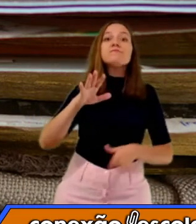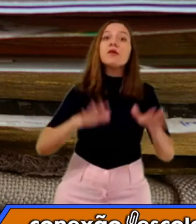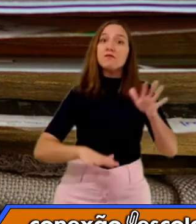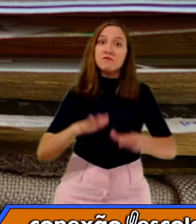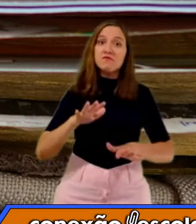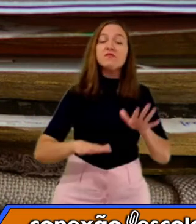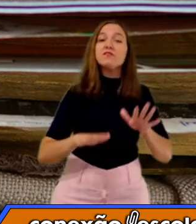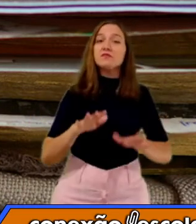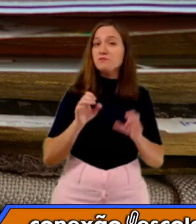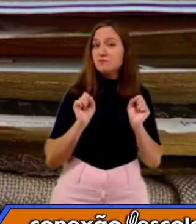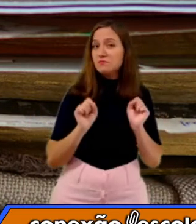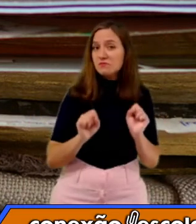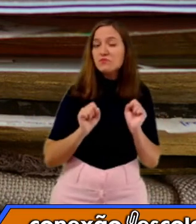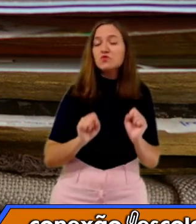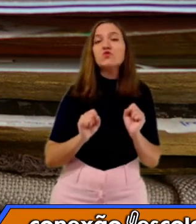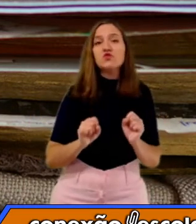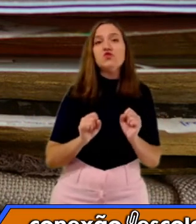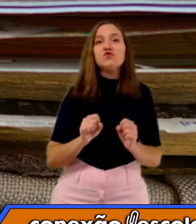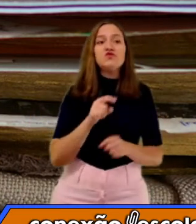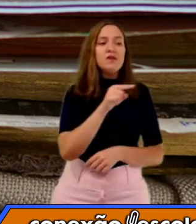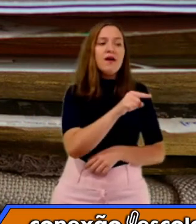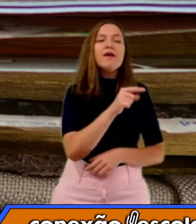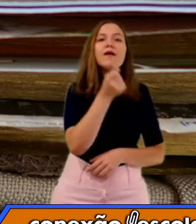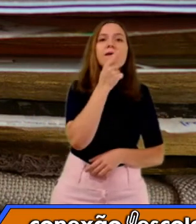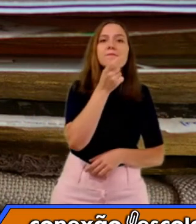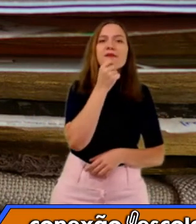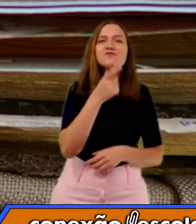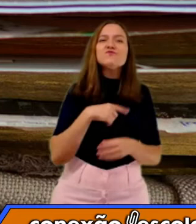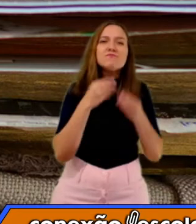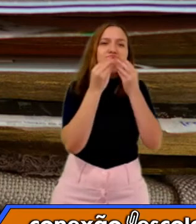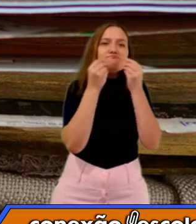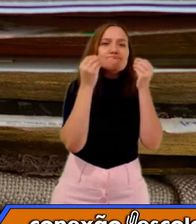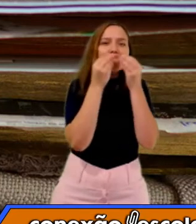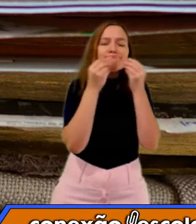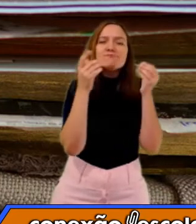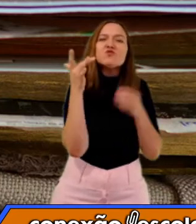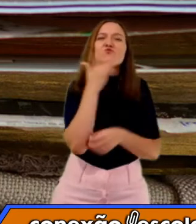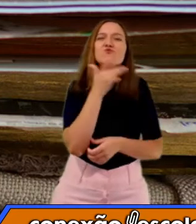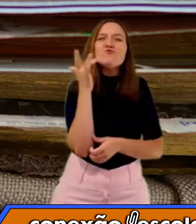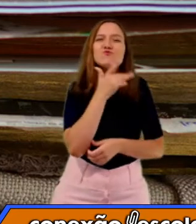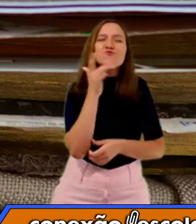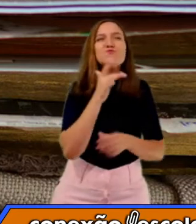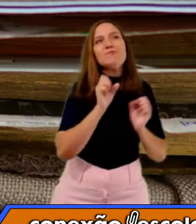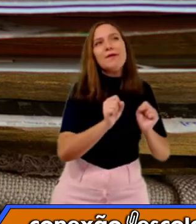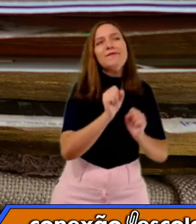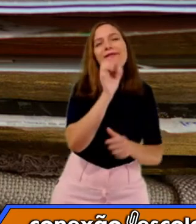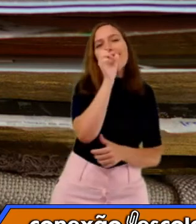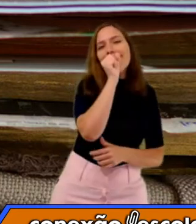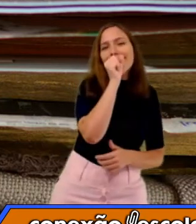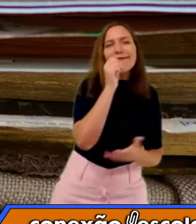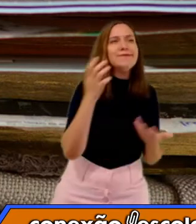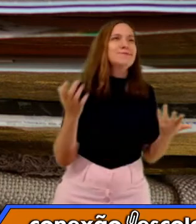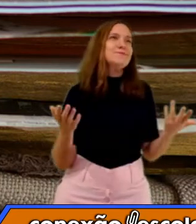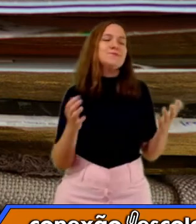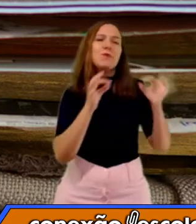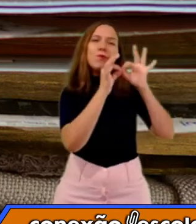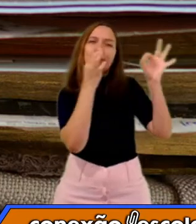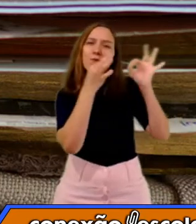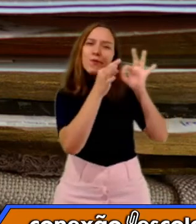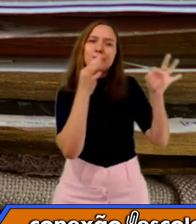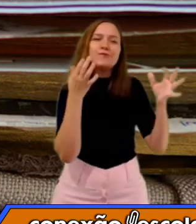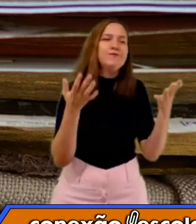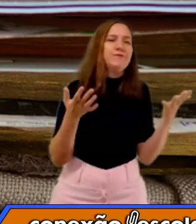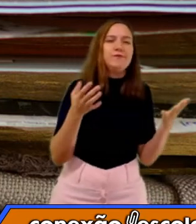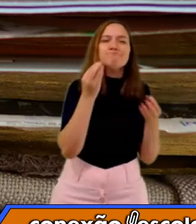medicações, elas vêm com sabores para a criança, né? Sabor de laranja, sabor de uva.